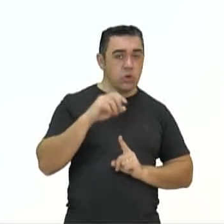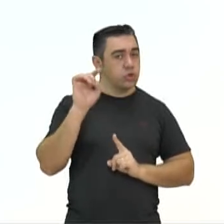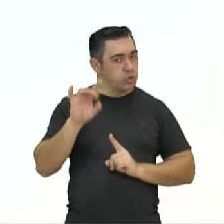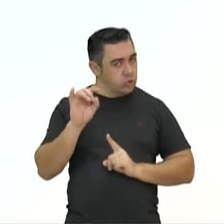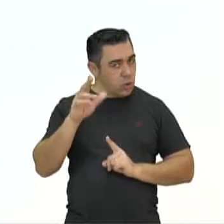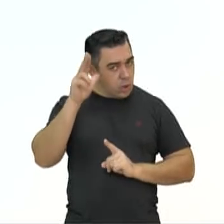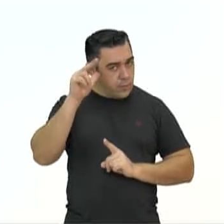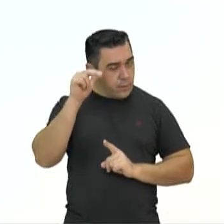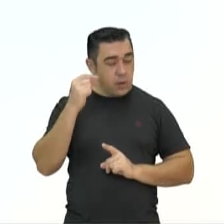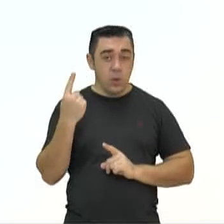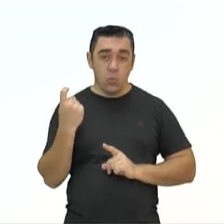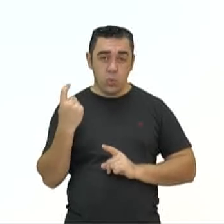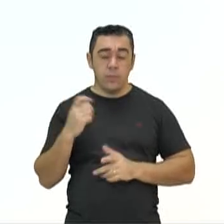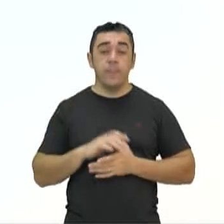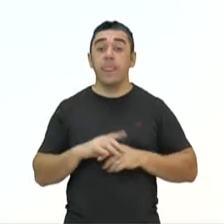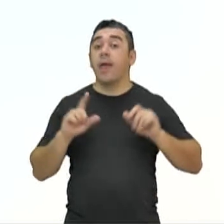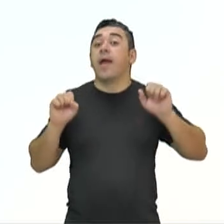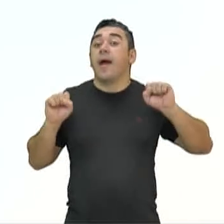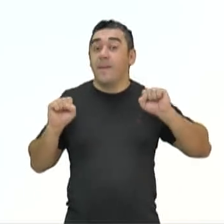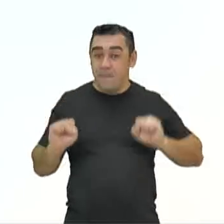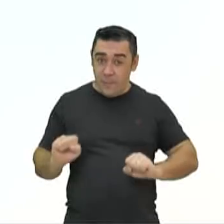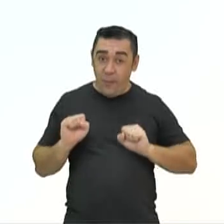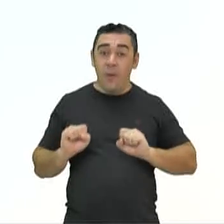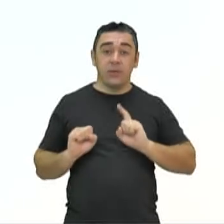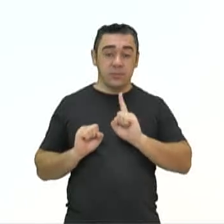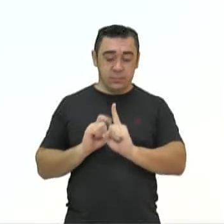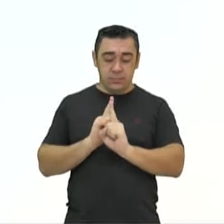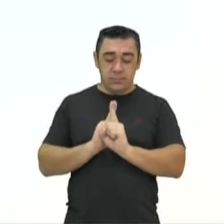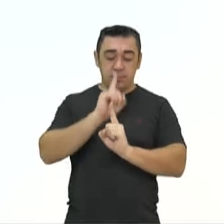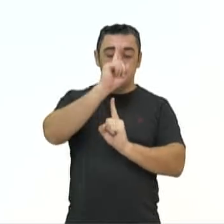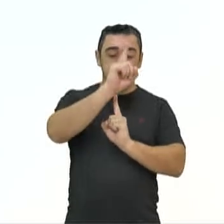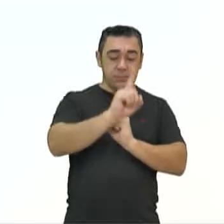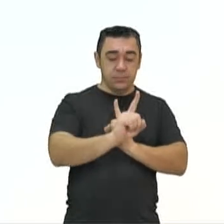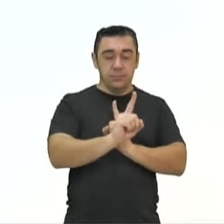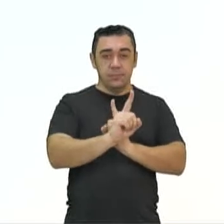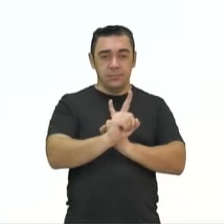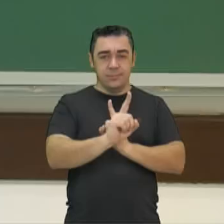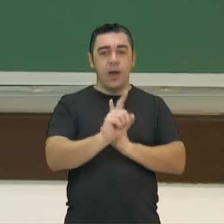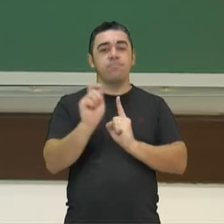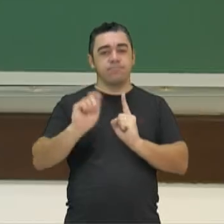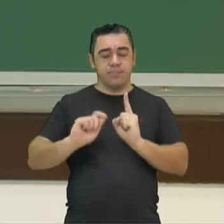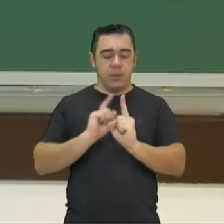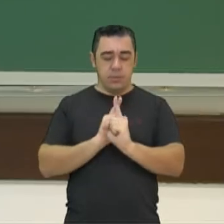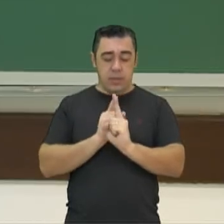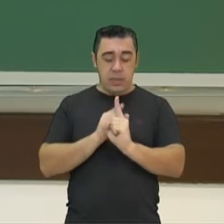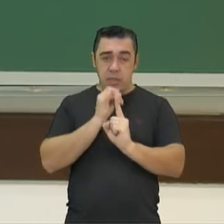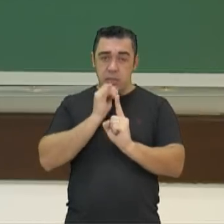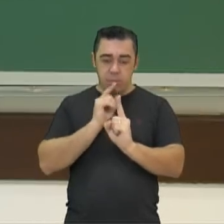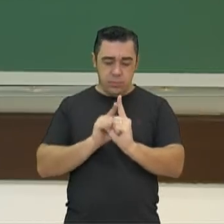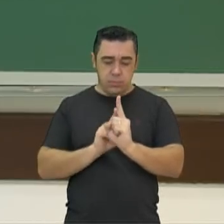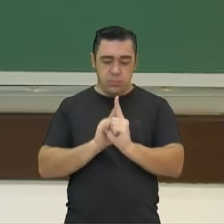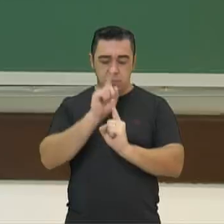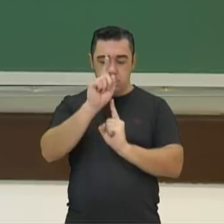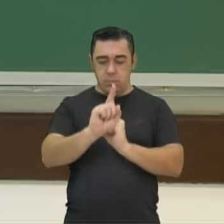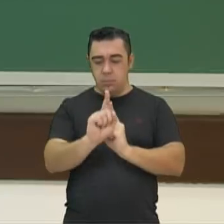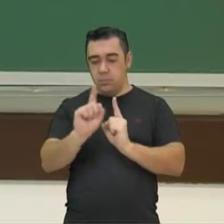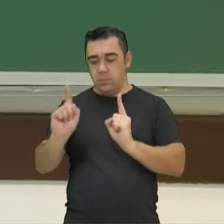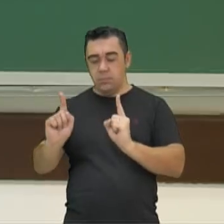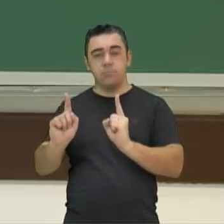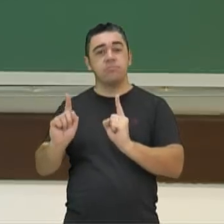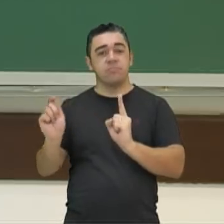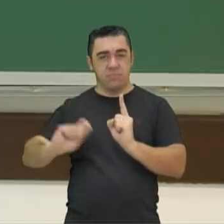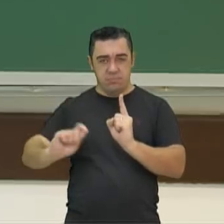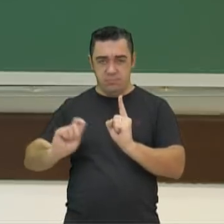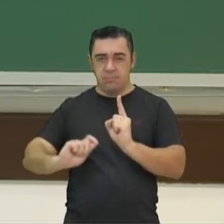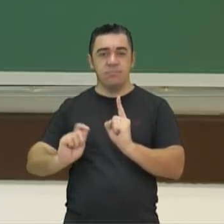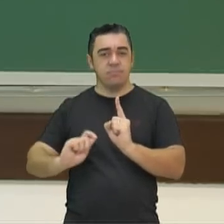ele. É a única peça que pode pular sobre as outras. Então, se tem uma peça minha do mesmo time, né, da mesma equipe